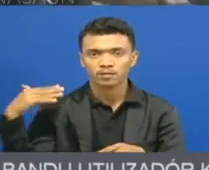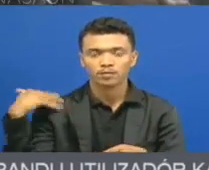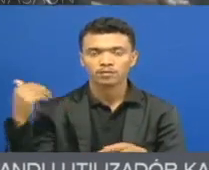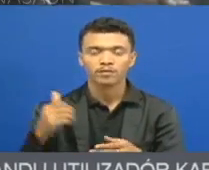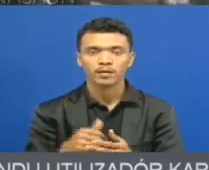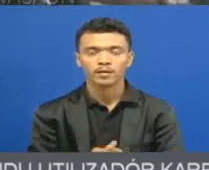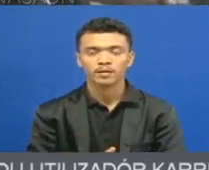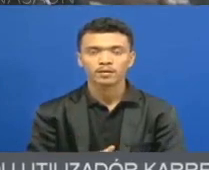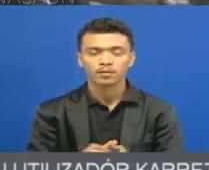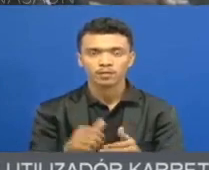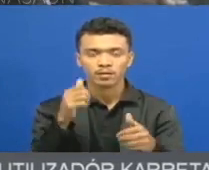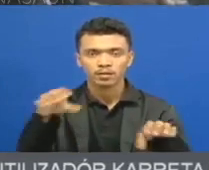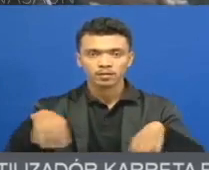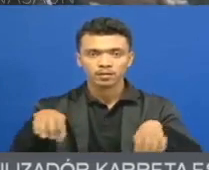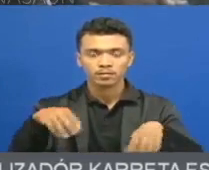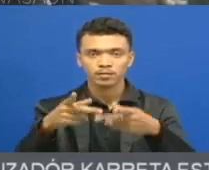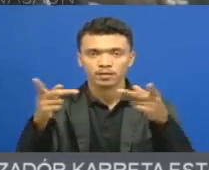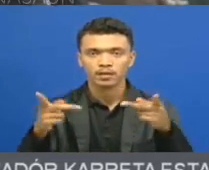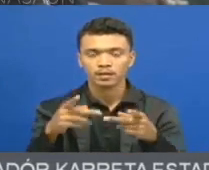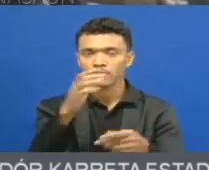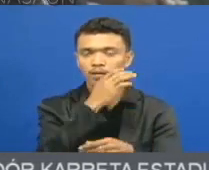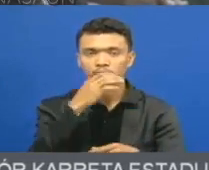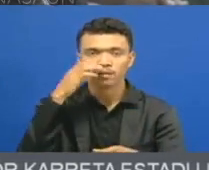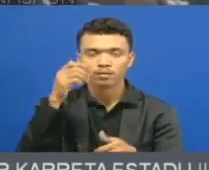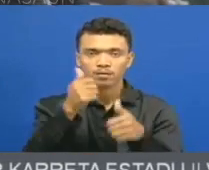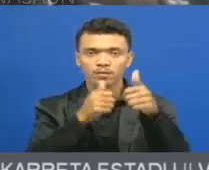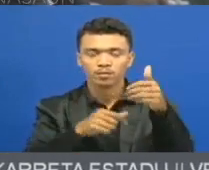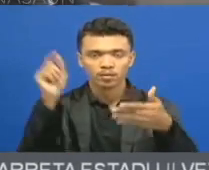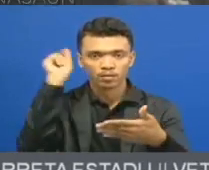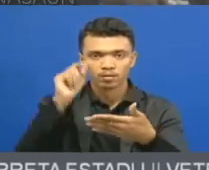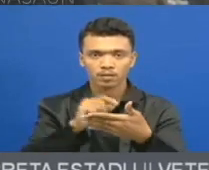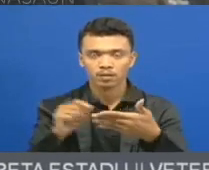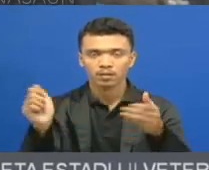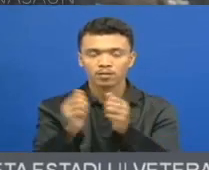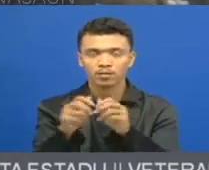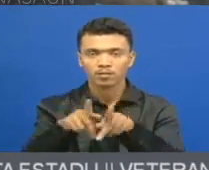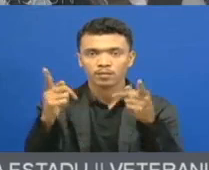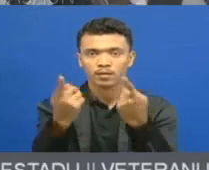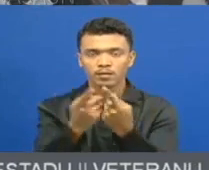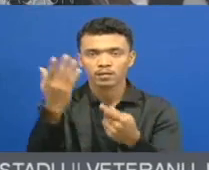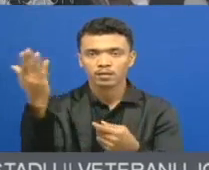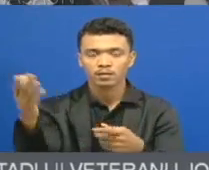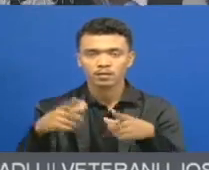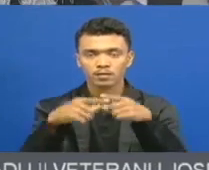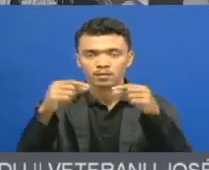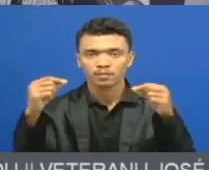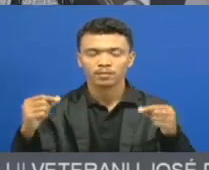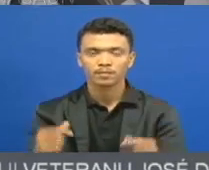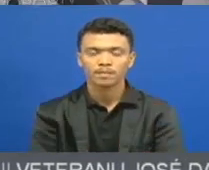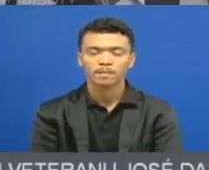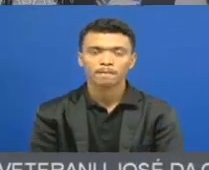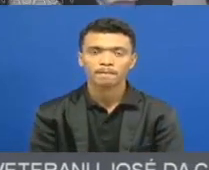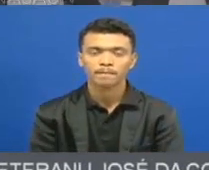formação, rodi ba serviço e área agricultura, tuir contrato empregador husi Japão. Today is ceremony